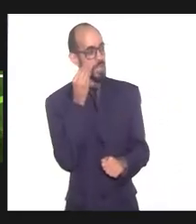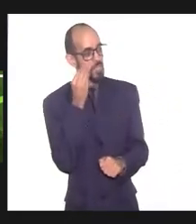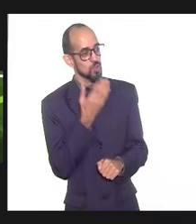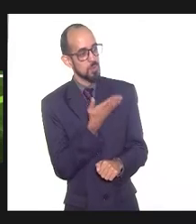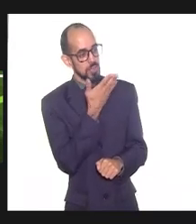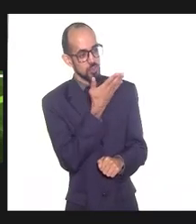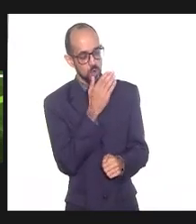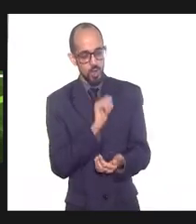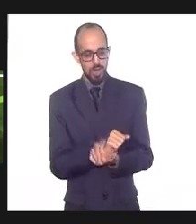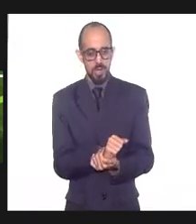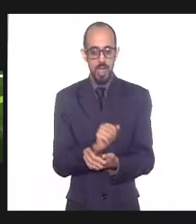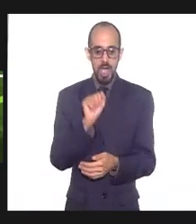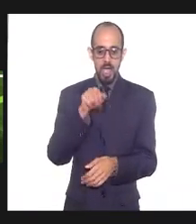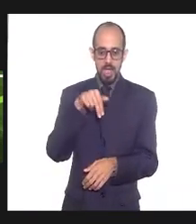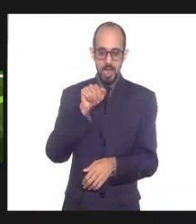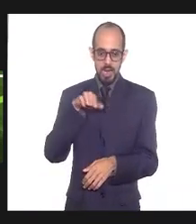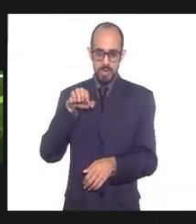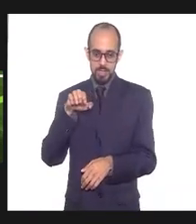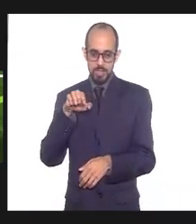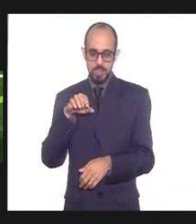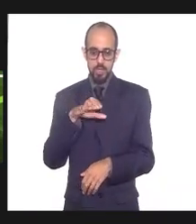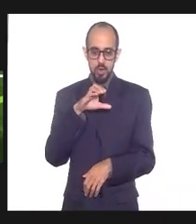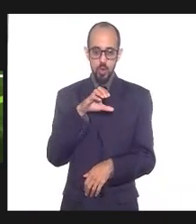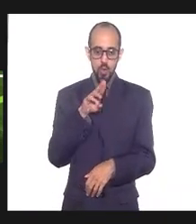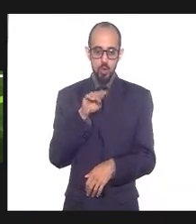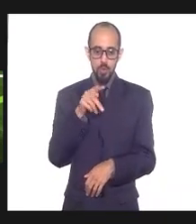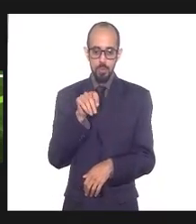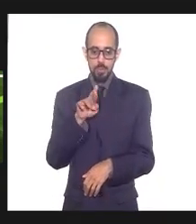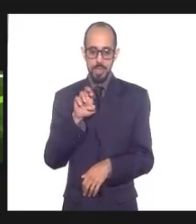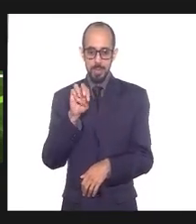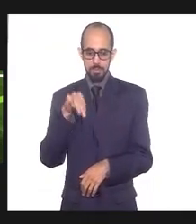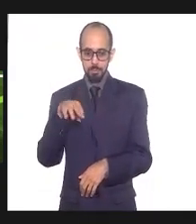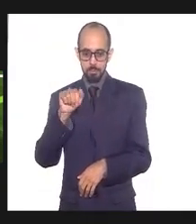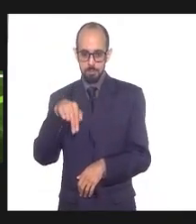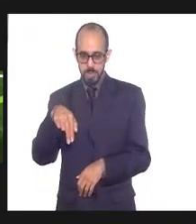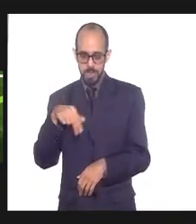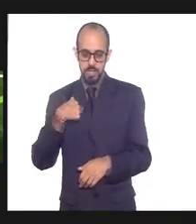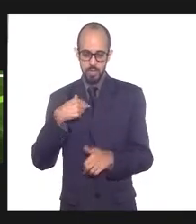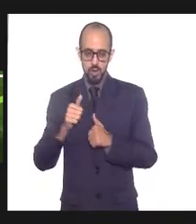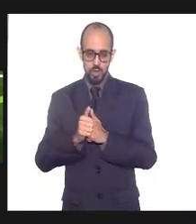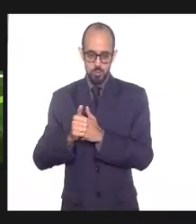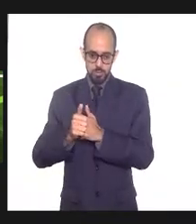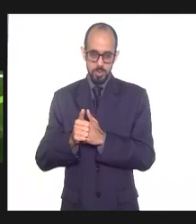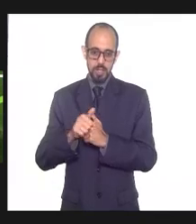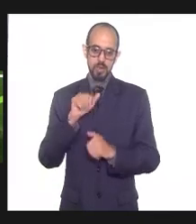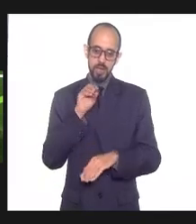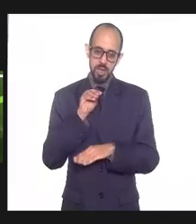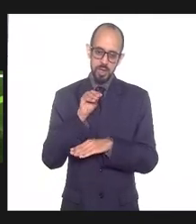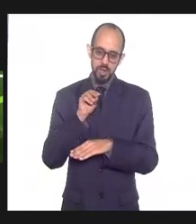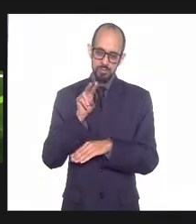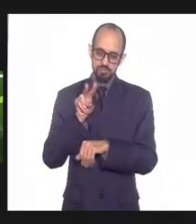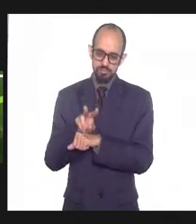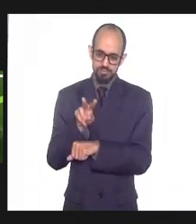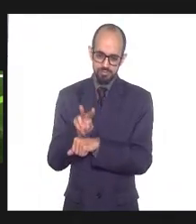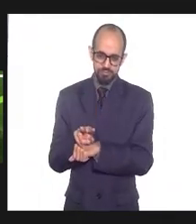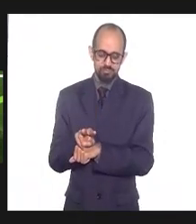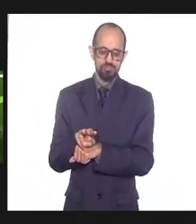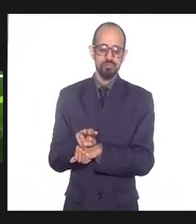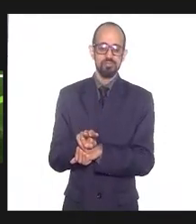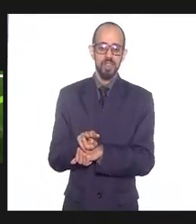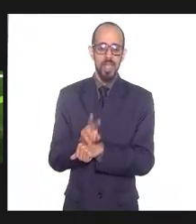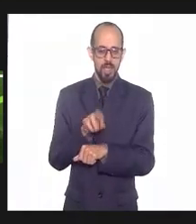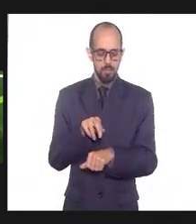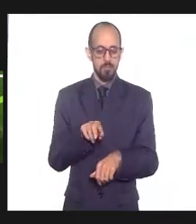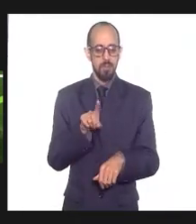que eu acompanho sempre, a briga grande em defesa, né? Da... Puxa vida, ela é uma grande